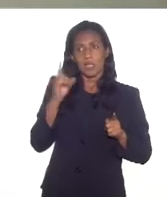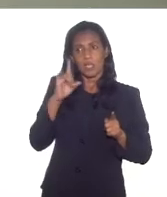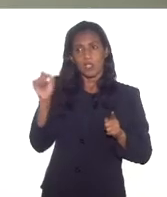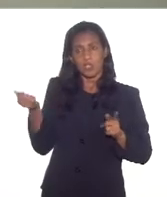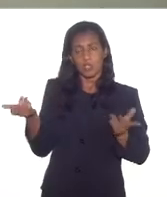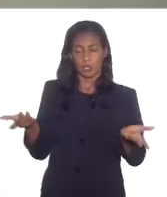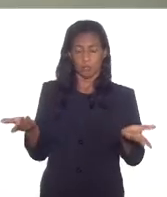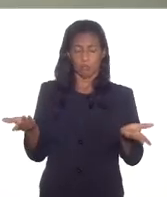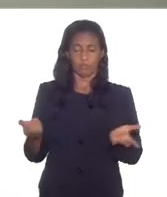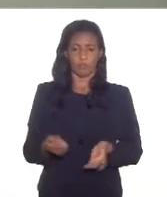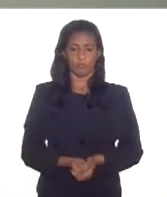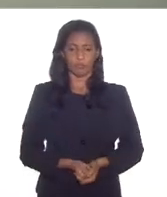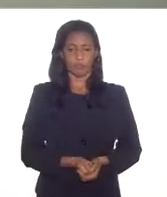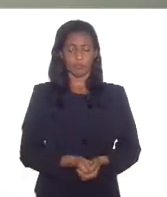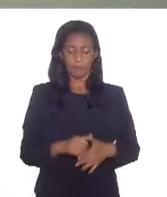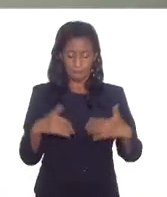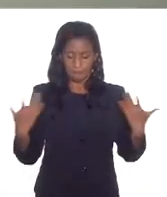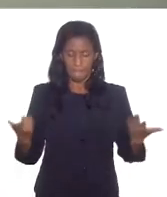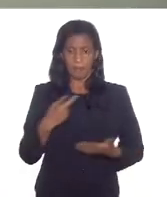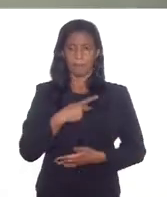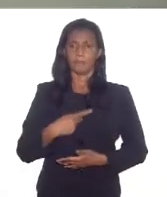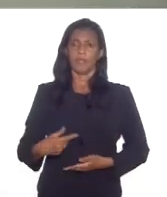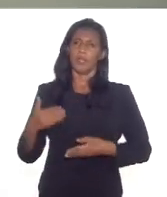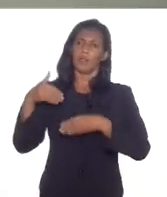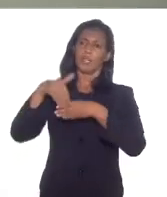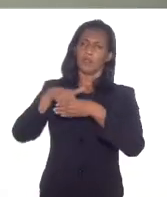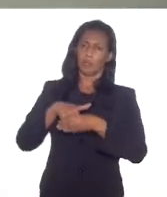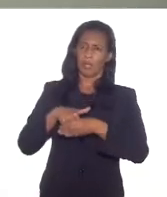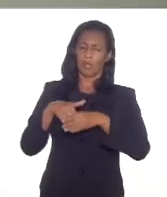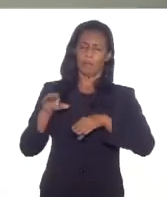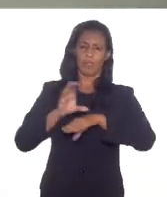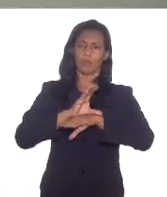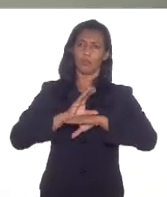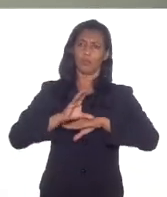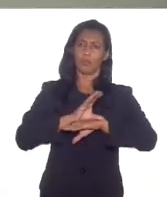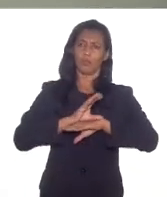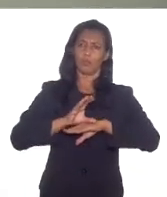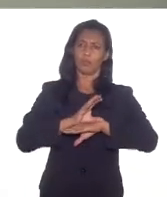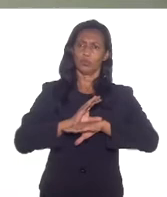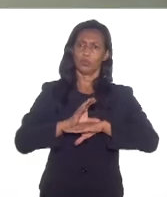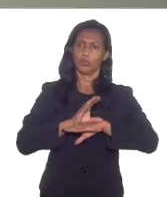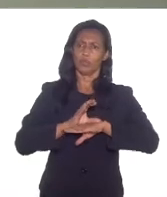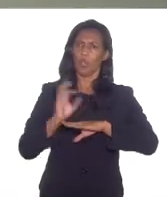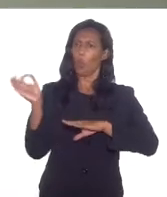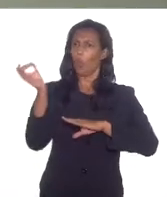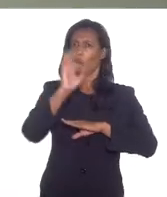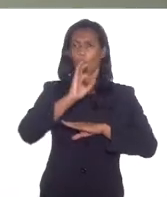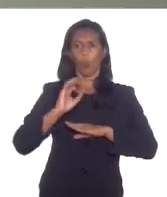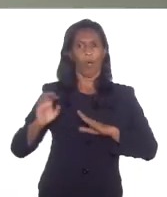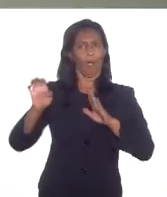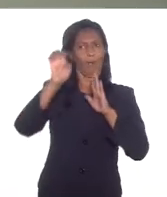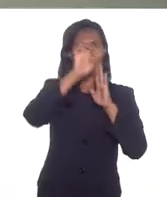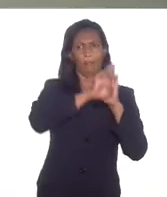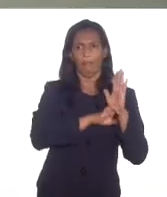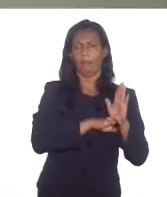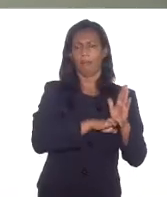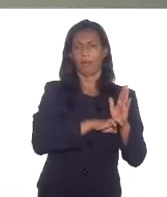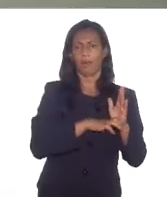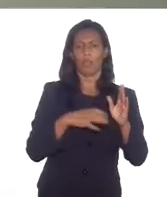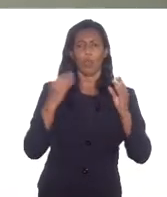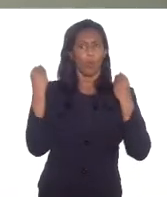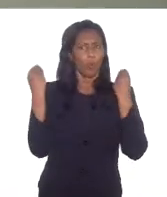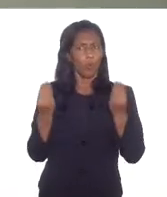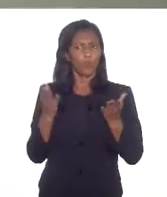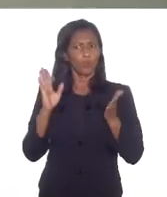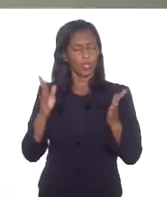senhor presidente, eu queria votar pela constitucionalidade sem nenhuma emenda, porque, como está escrito